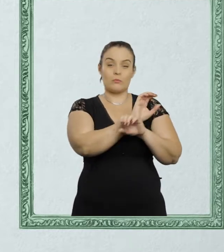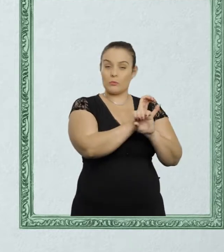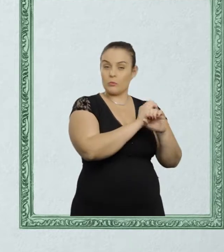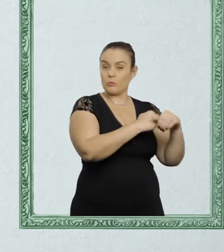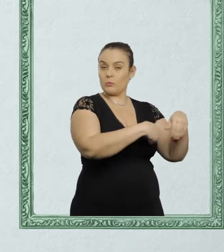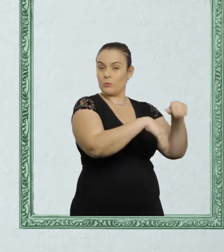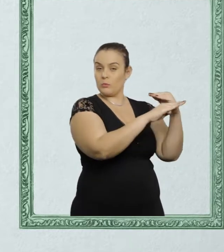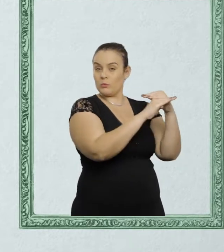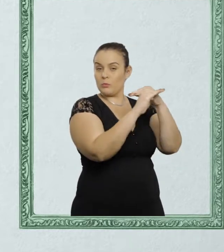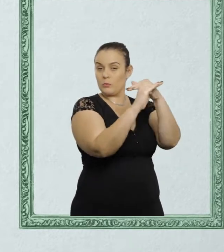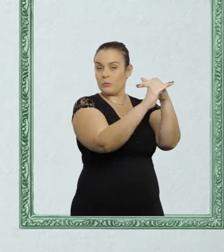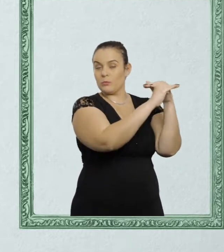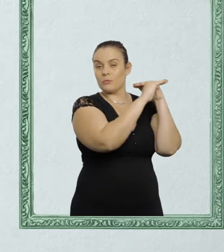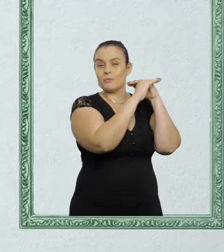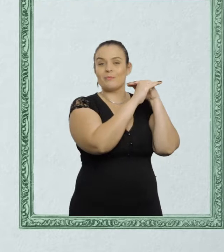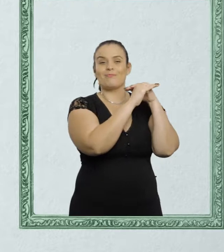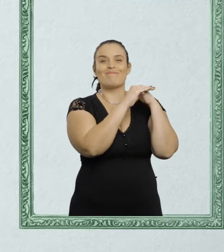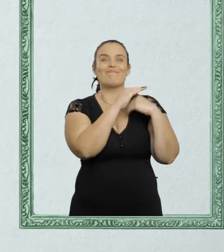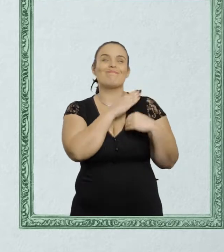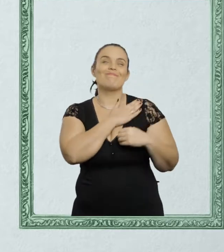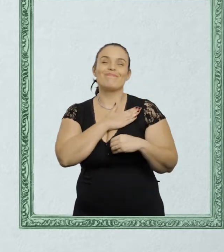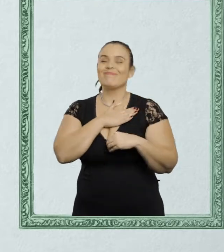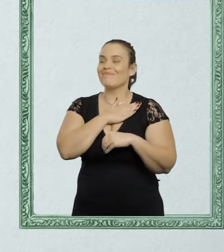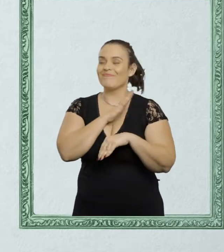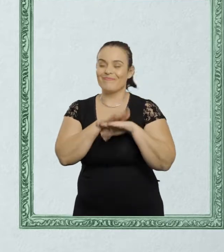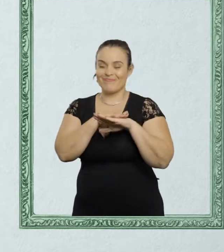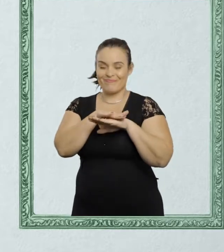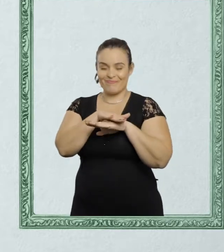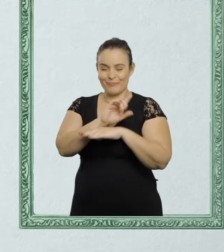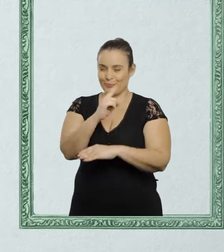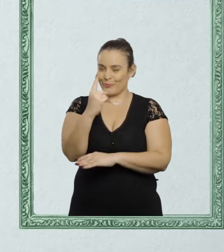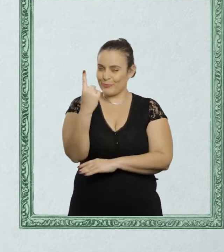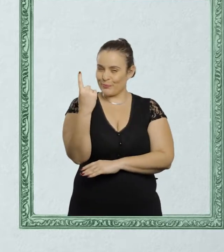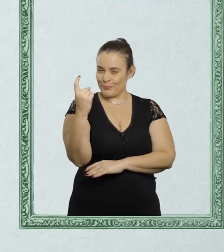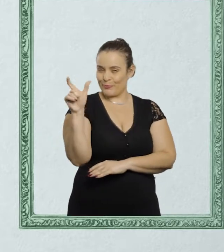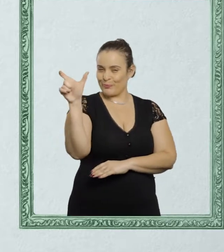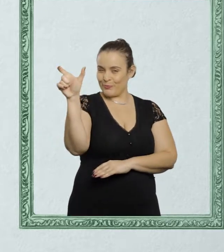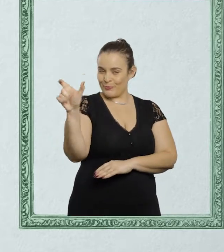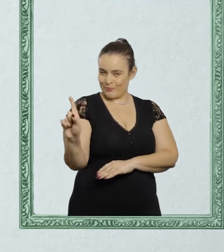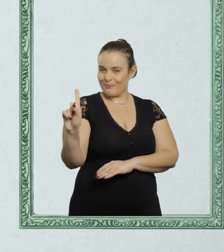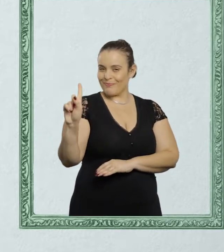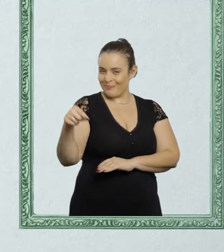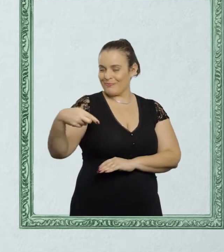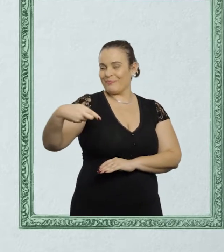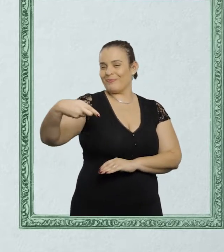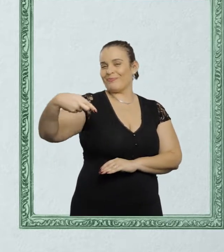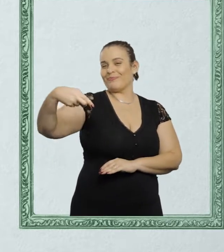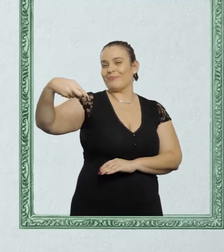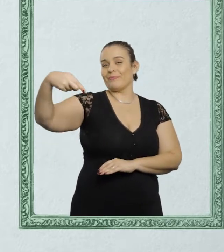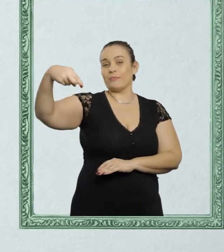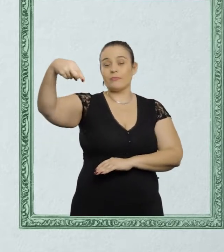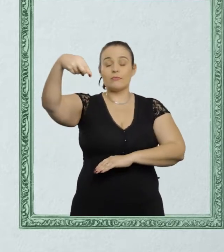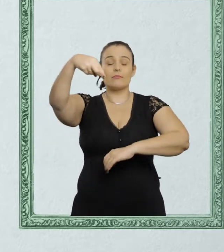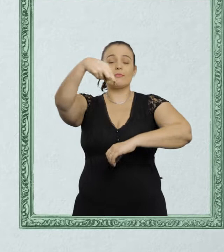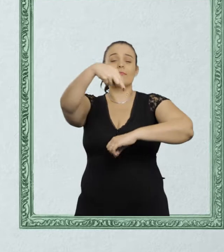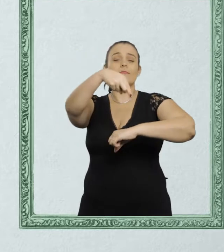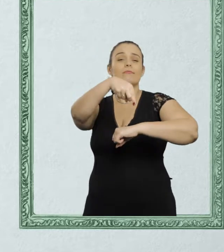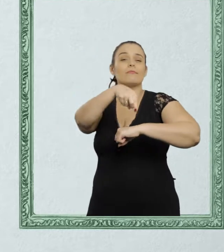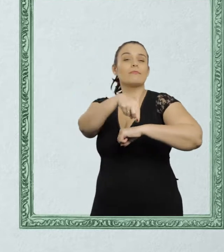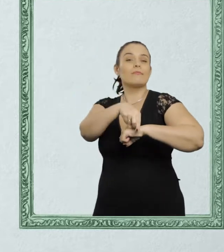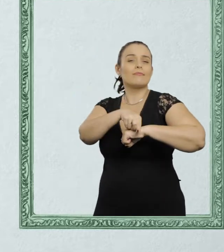mesmo jeito. As sereias só gostavam de Peter Pan. Peter ficava horas na Pedra do